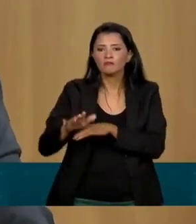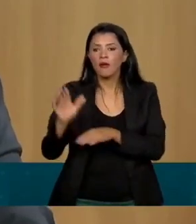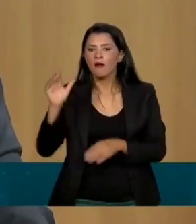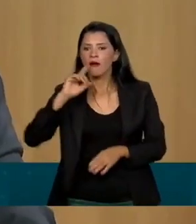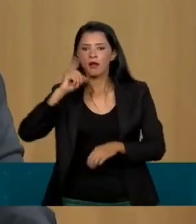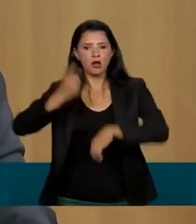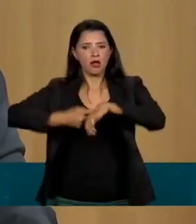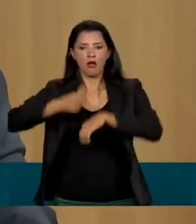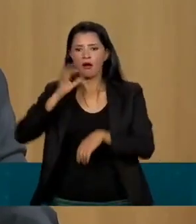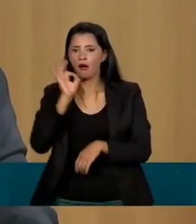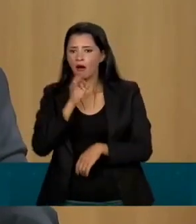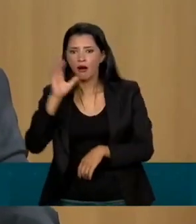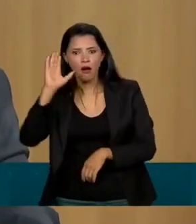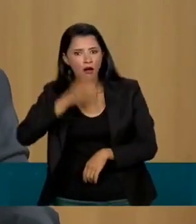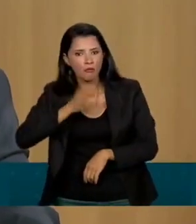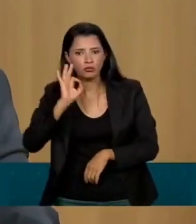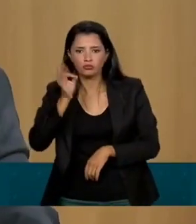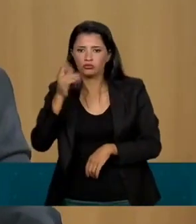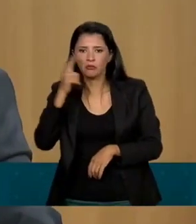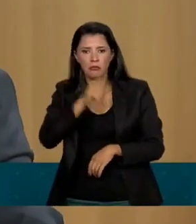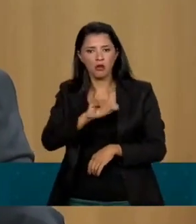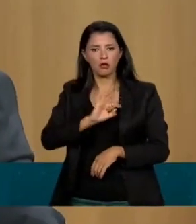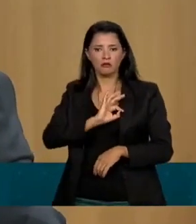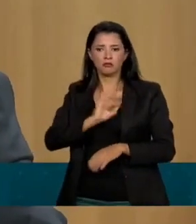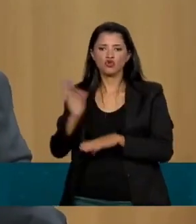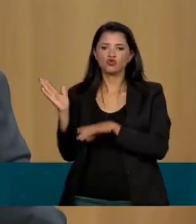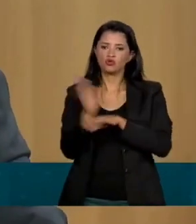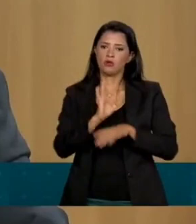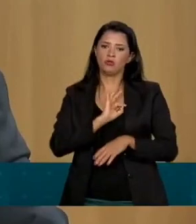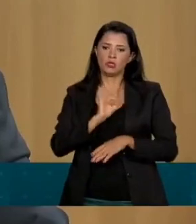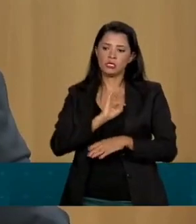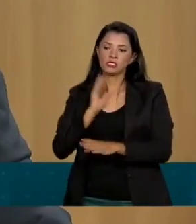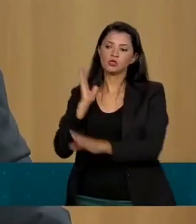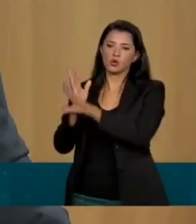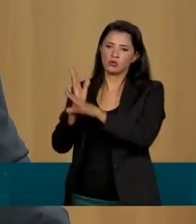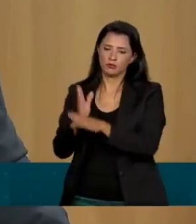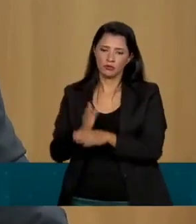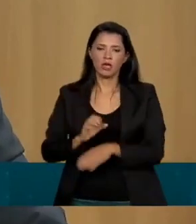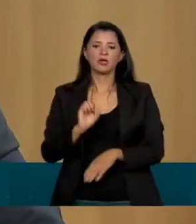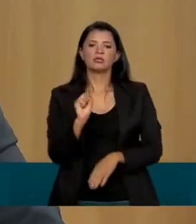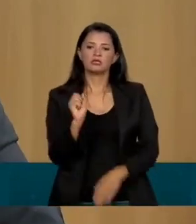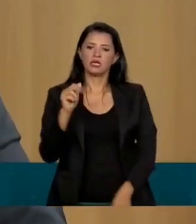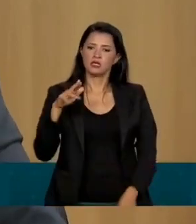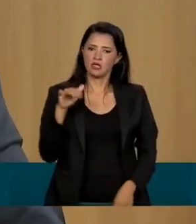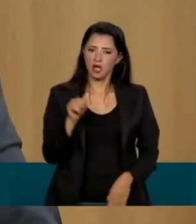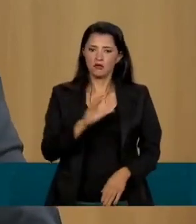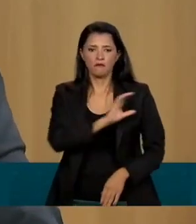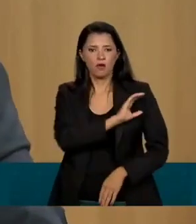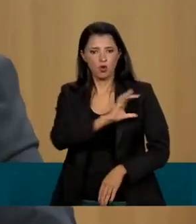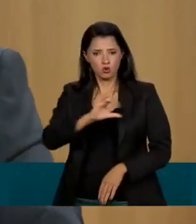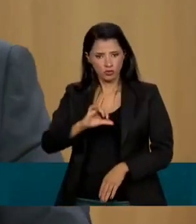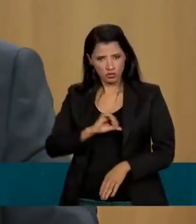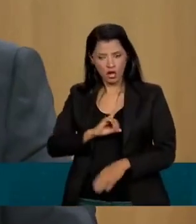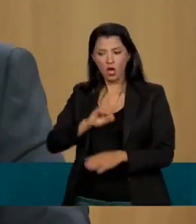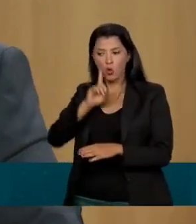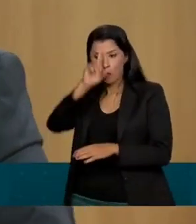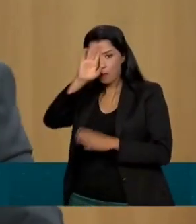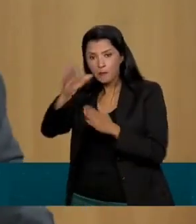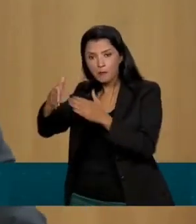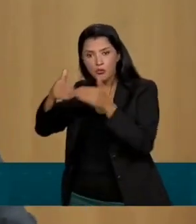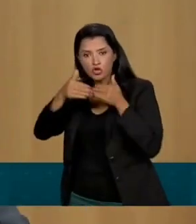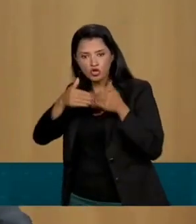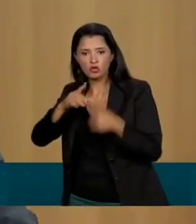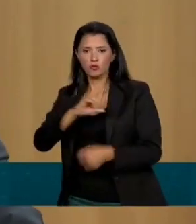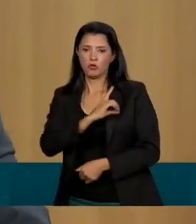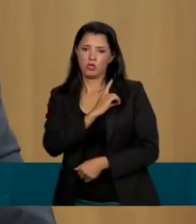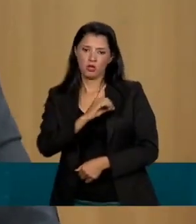as investigações da autoridade policial. A Senasp vai coordenar isto e a requisição será feita pelos